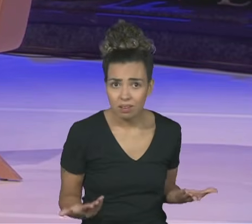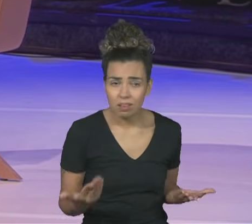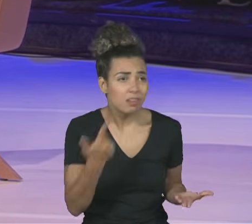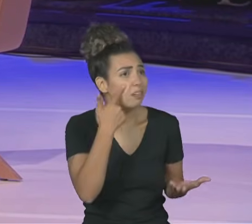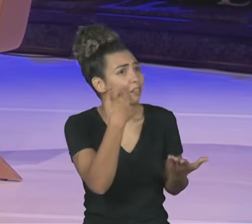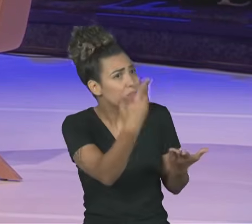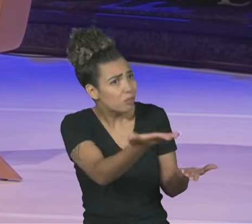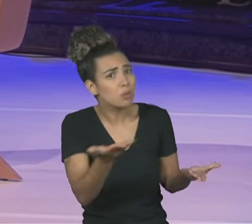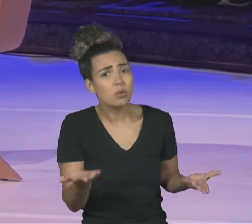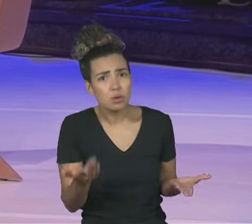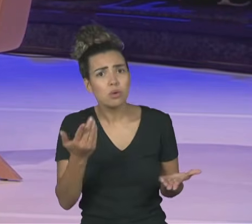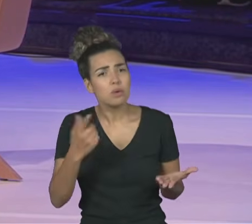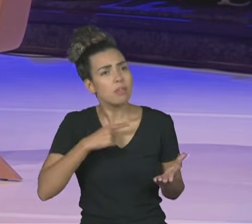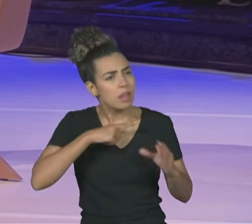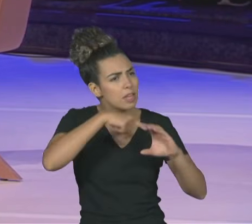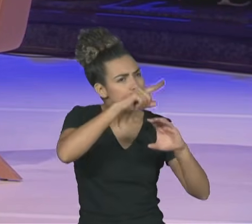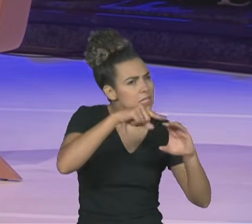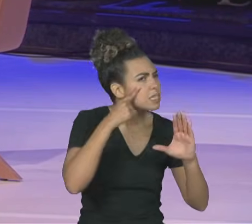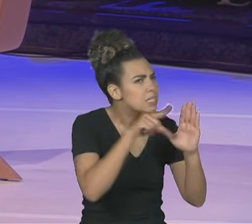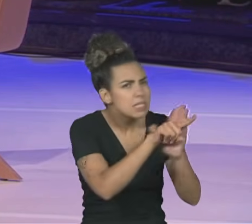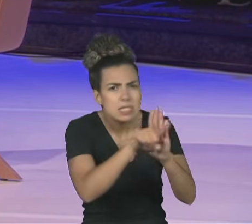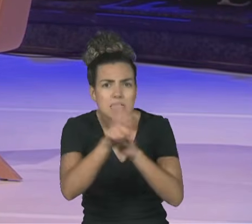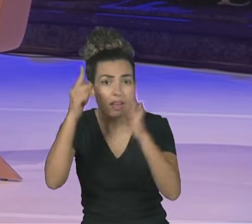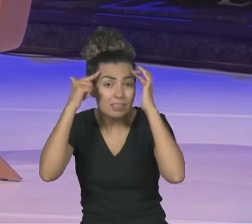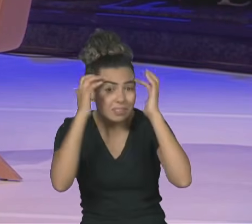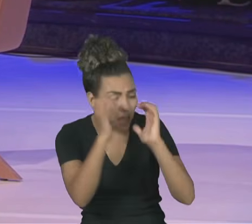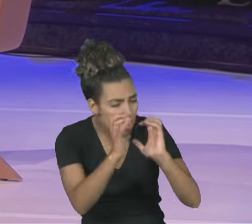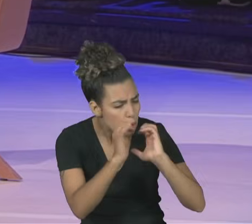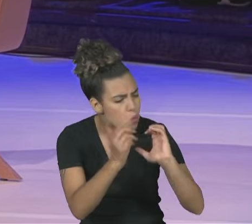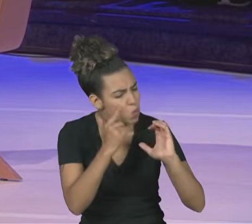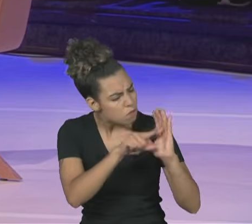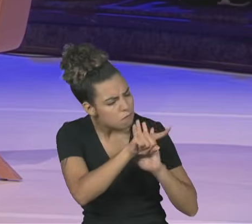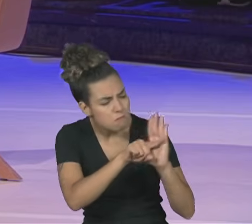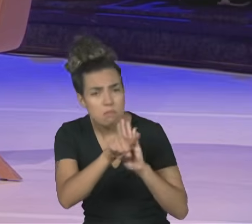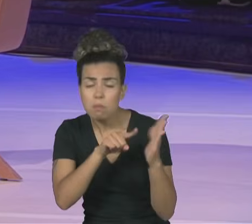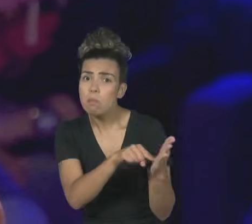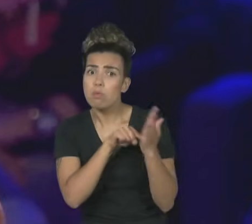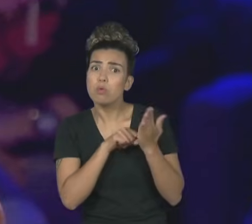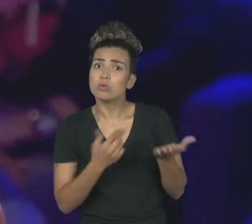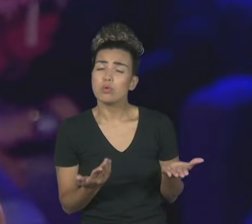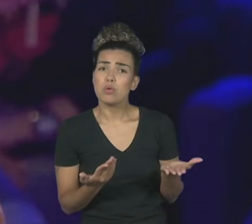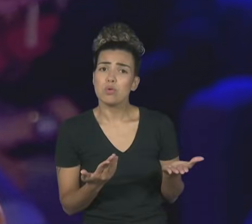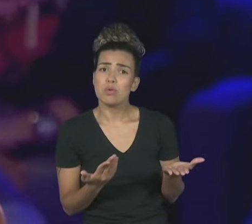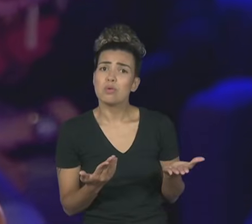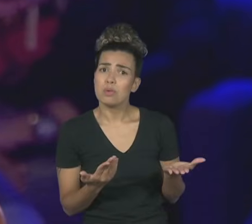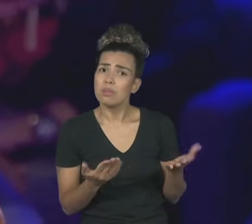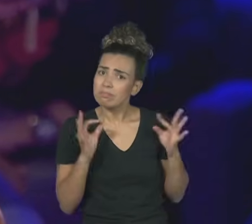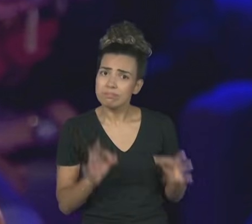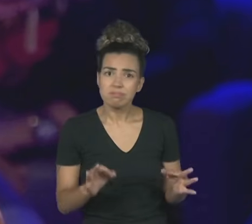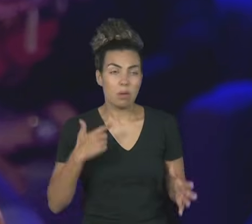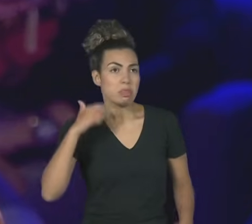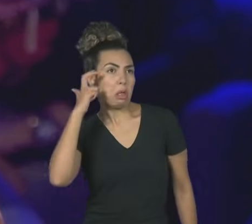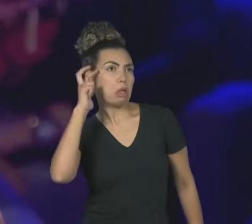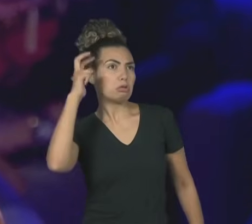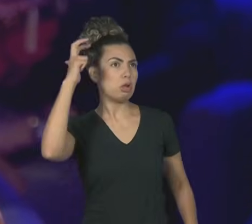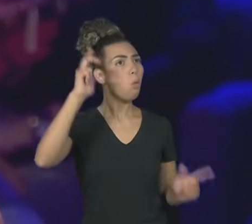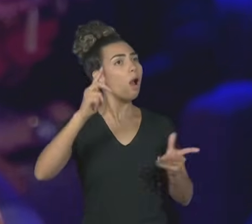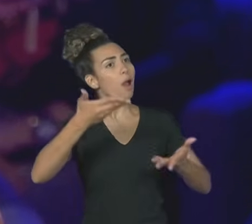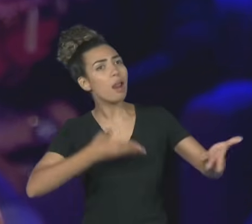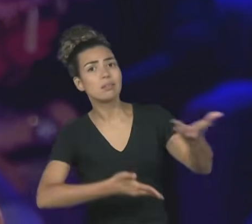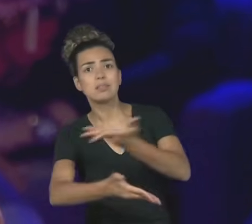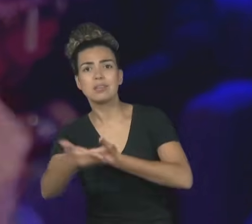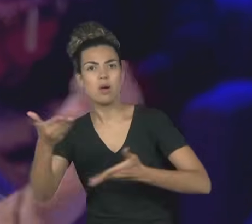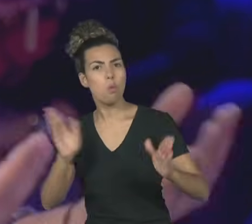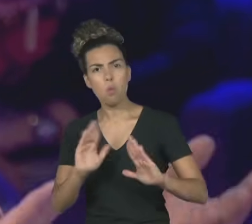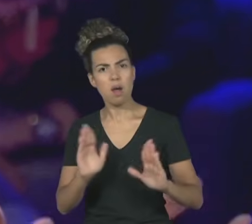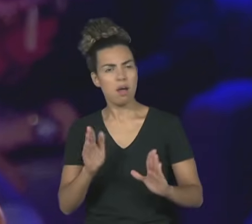mostrando isso. As inteligências, elas são construídas nas relações. Então, para ser feliz não é copiando um outro, né?